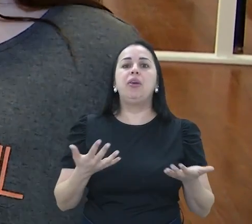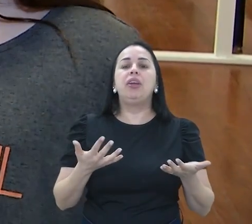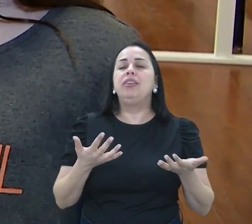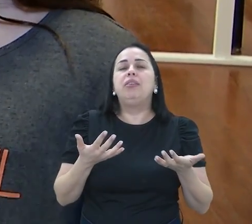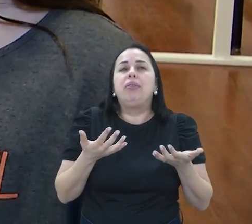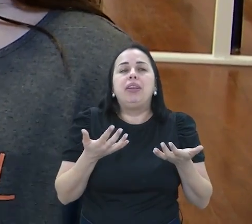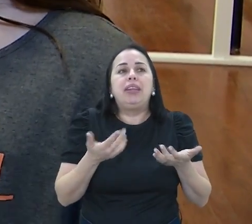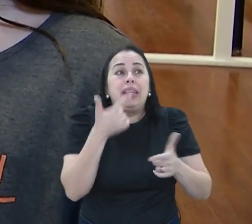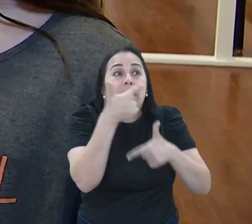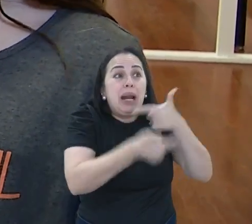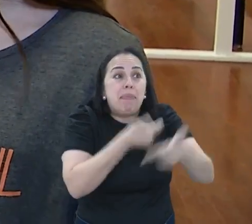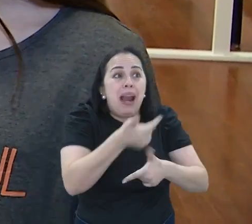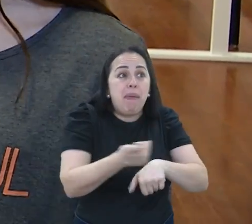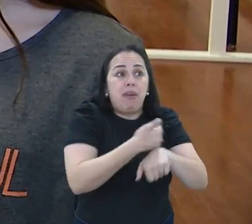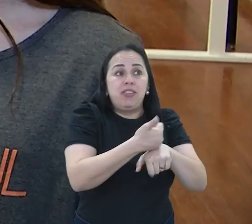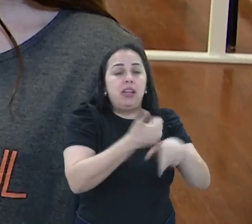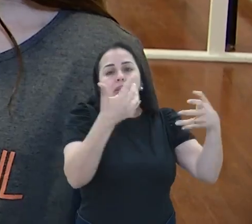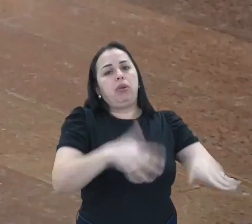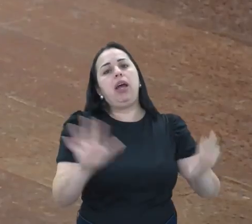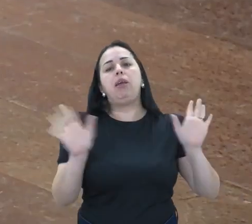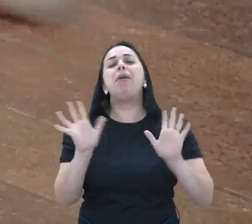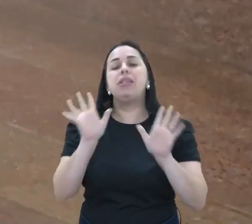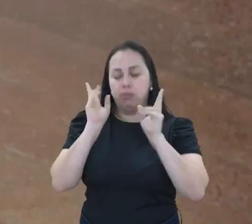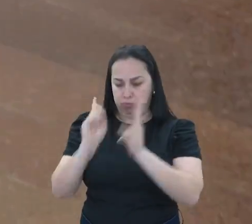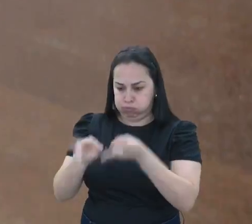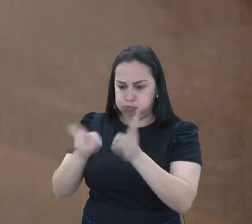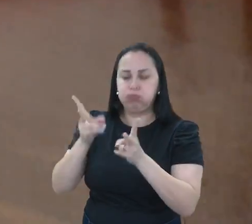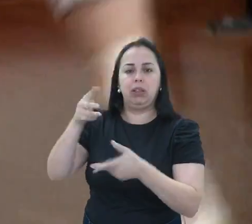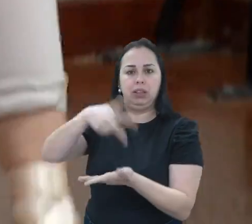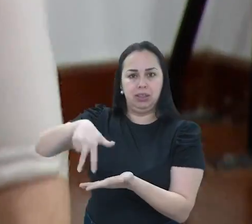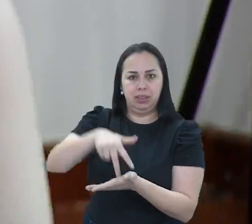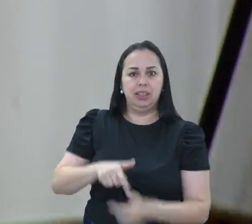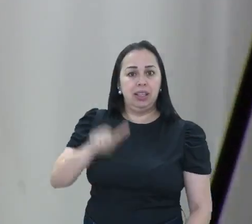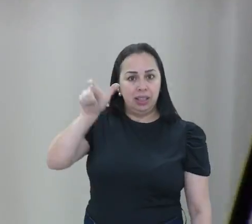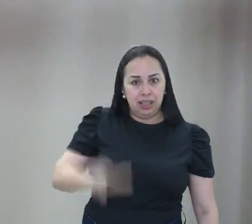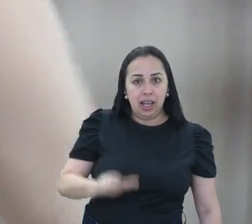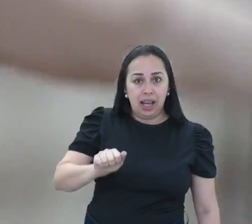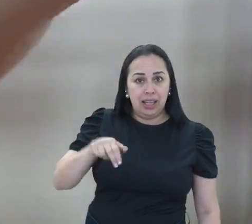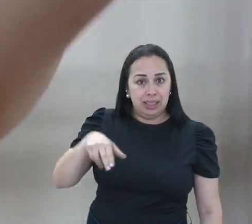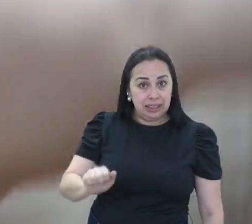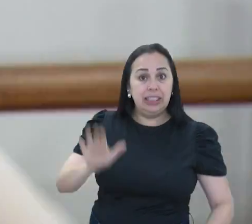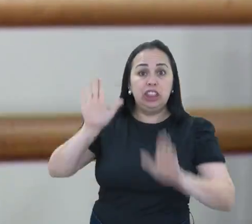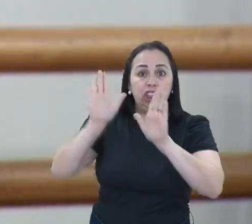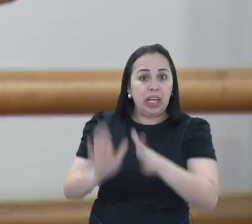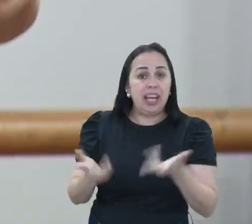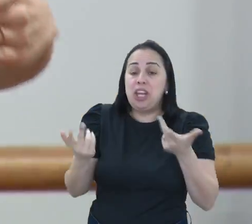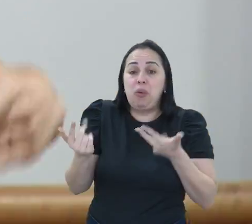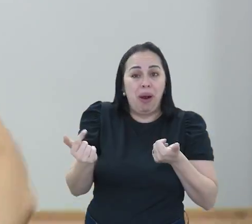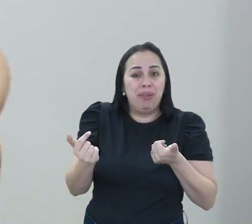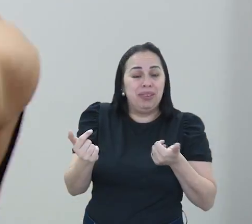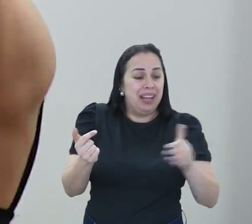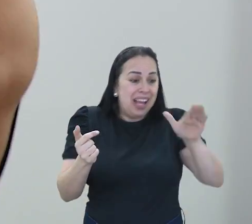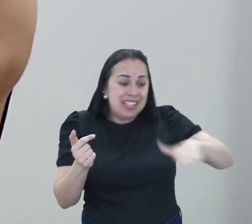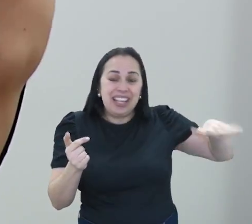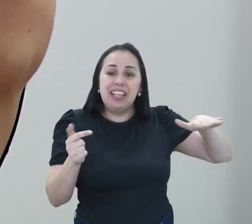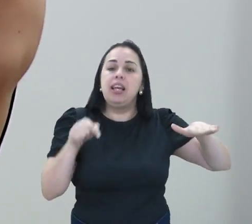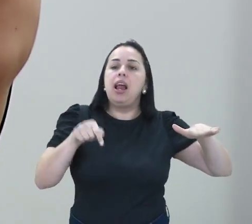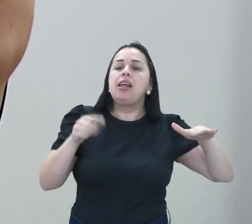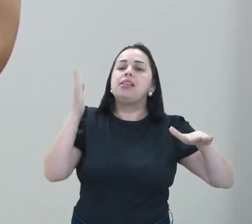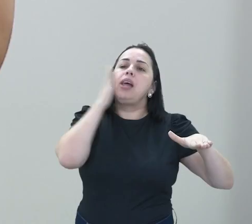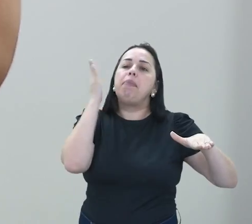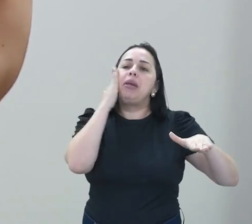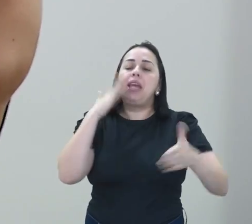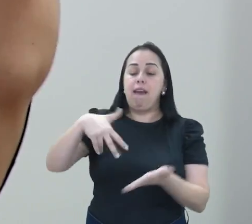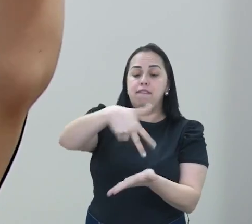quero trabalhar, mas eu vou continuar dançando. A Ana Beatriz, que já passou por essa fase, sabe o quanto valorizar a